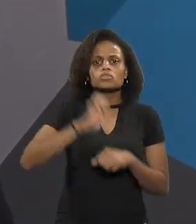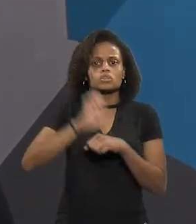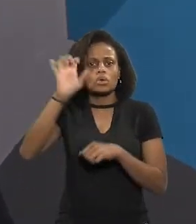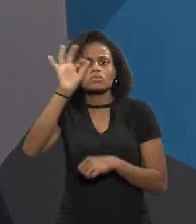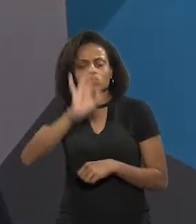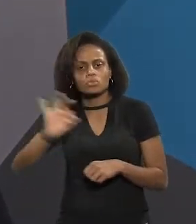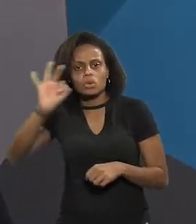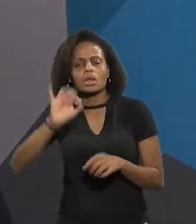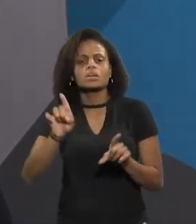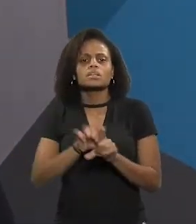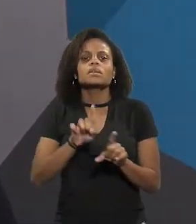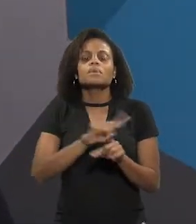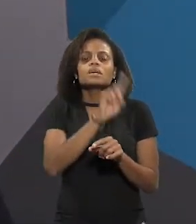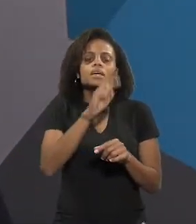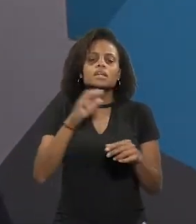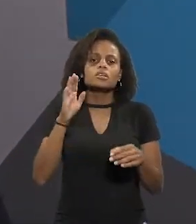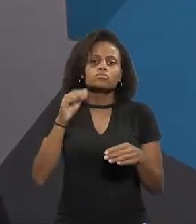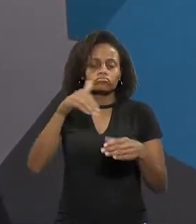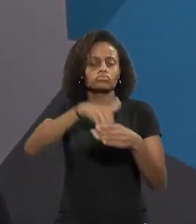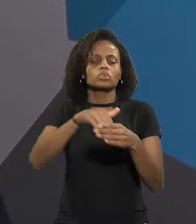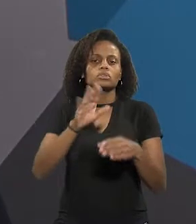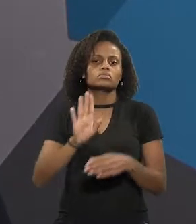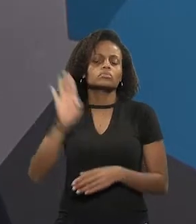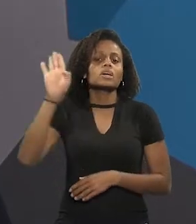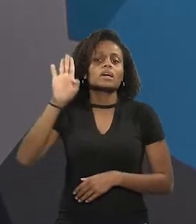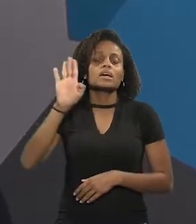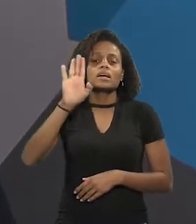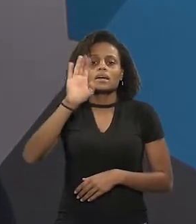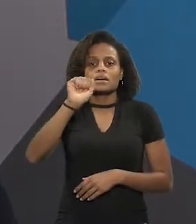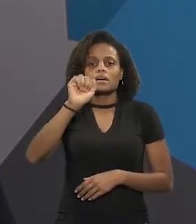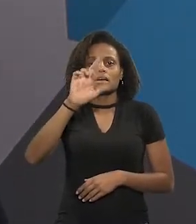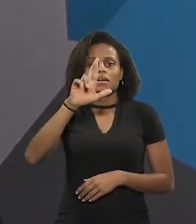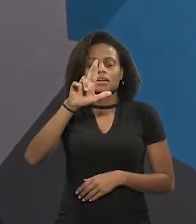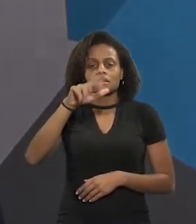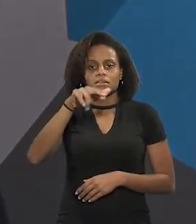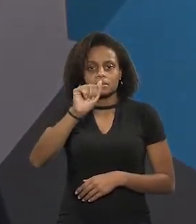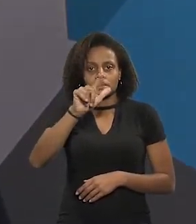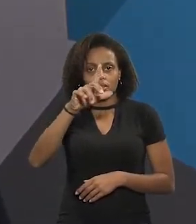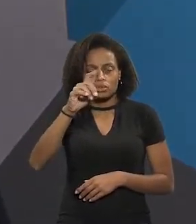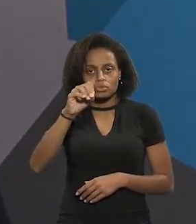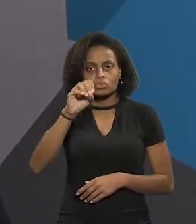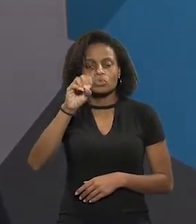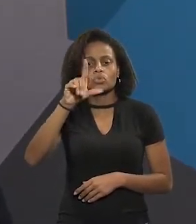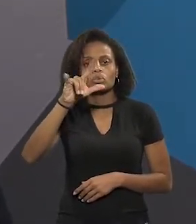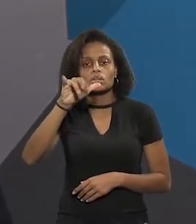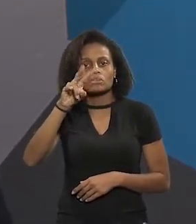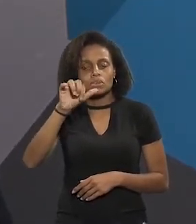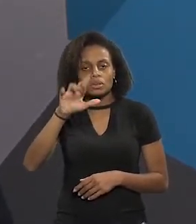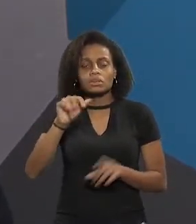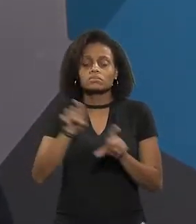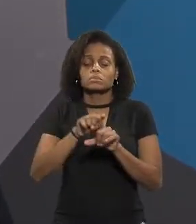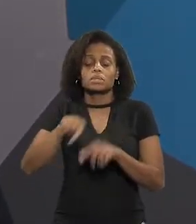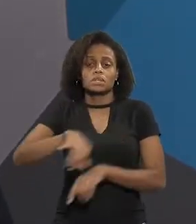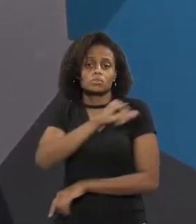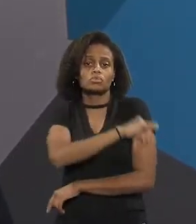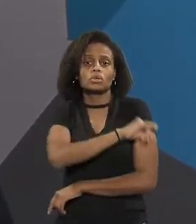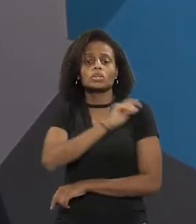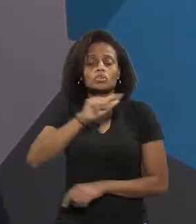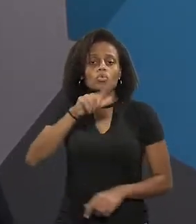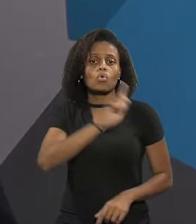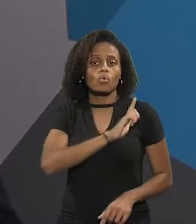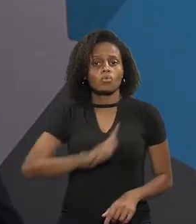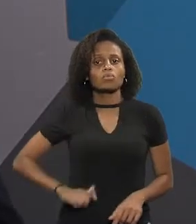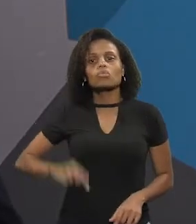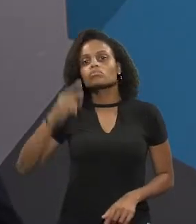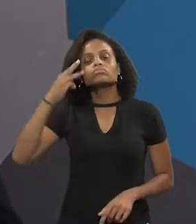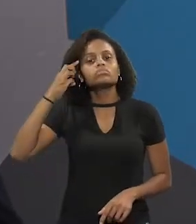que é o senador Harold de Oliveira, que estava conosco na composição da chapa, e também aqui no Rio de Janeiro o governador Wilson Witzel. Então, foi